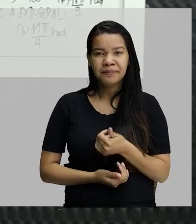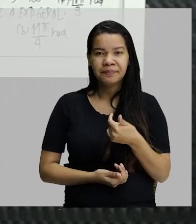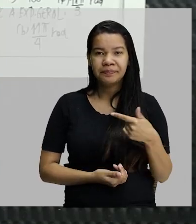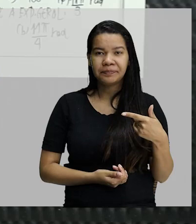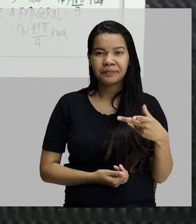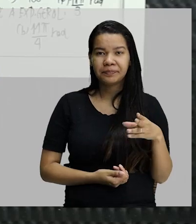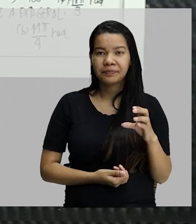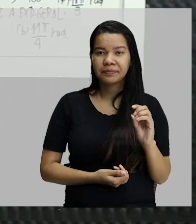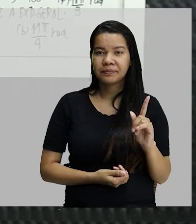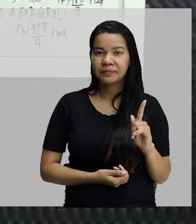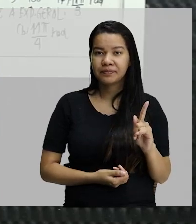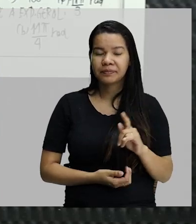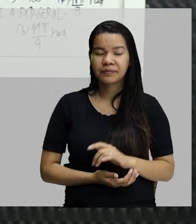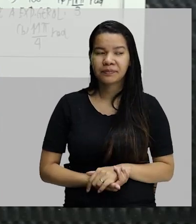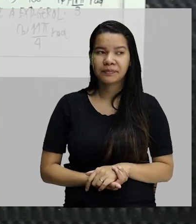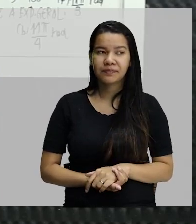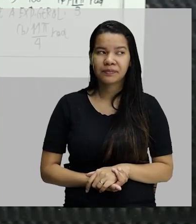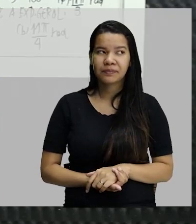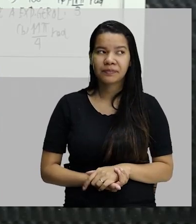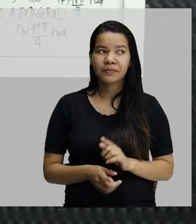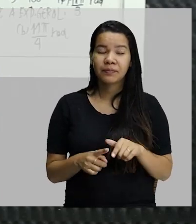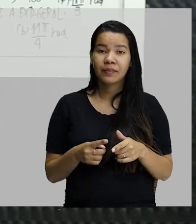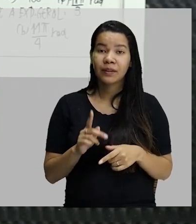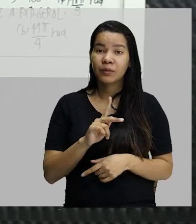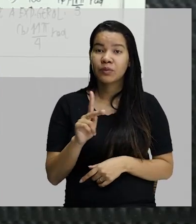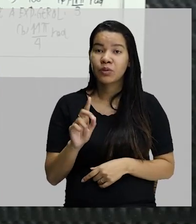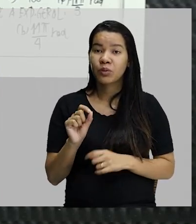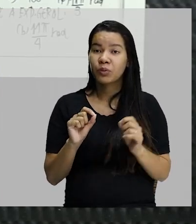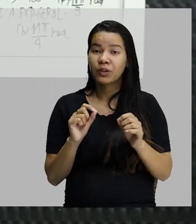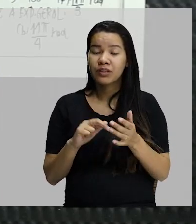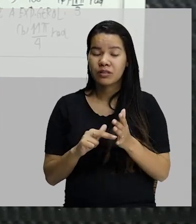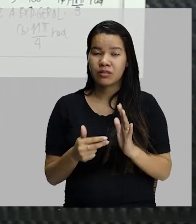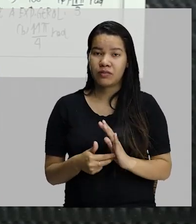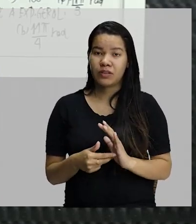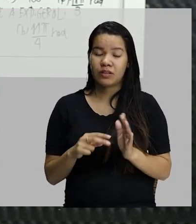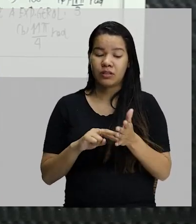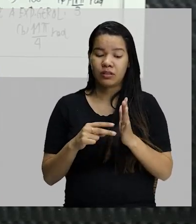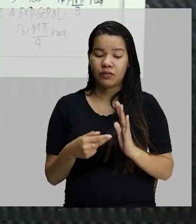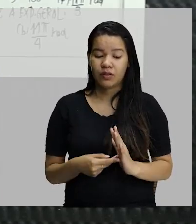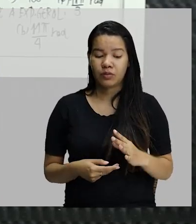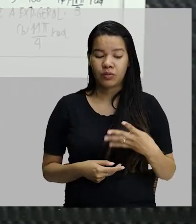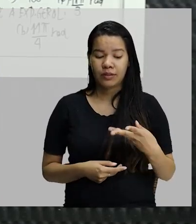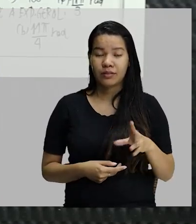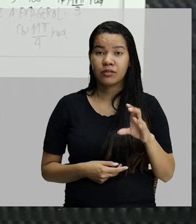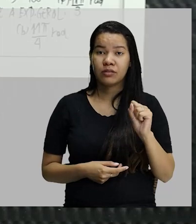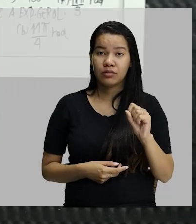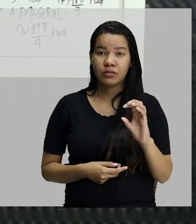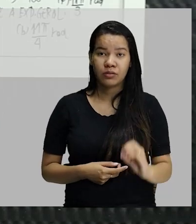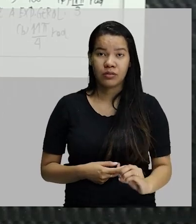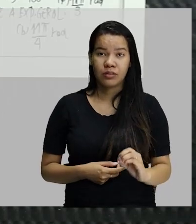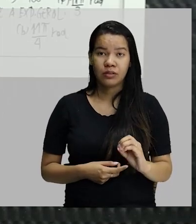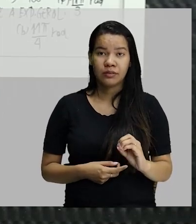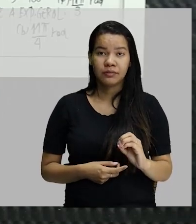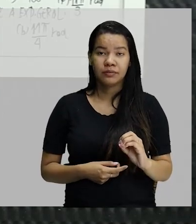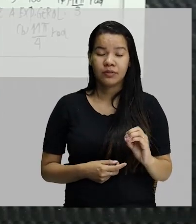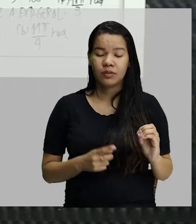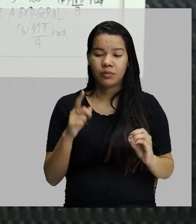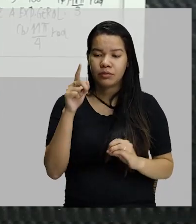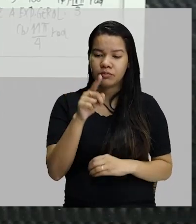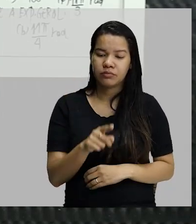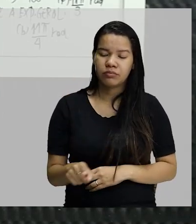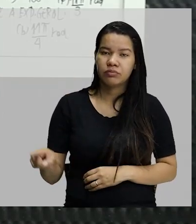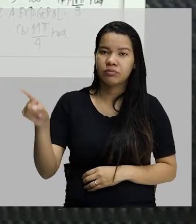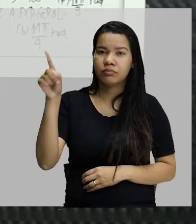120 graus. Galera, isso quer dizer o quê? Quer dizer que o 480, ele deu uma